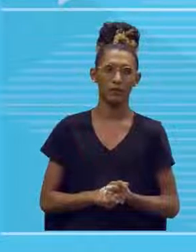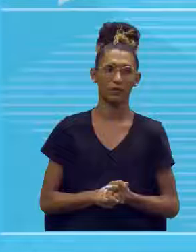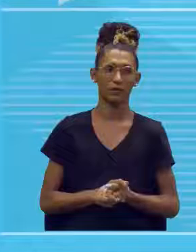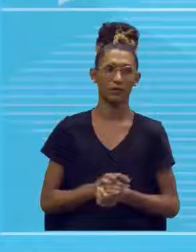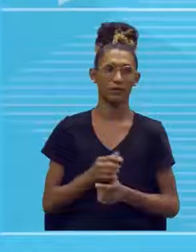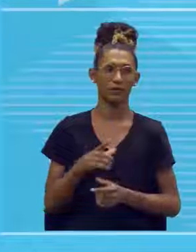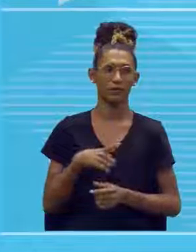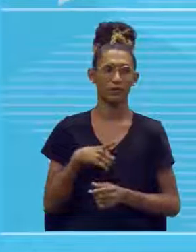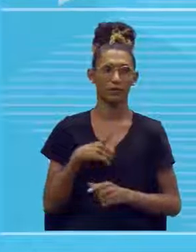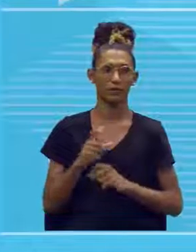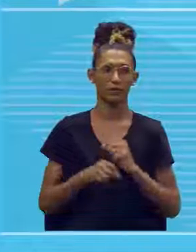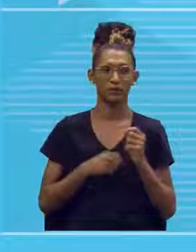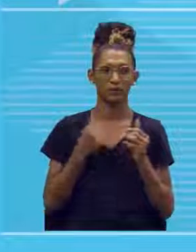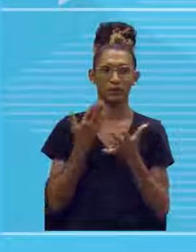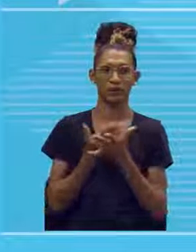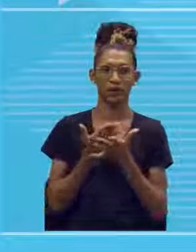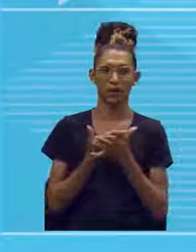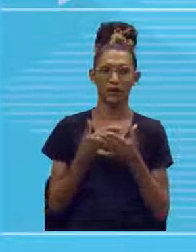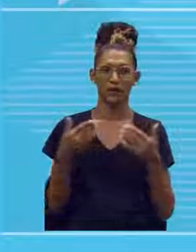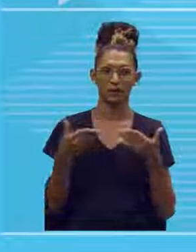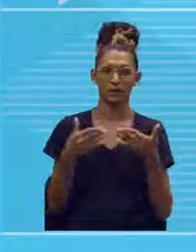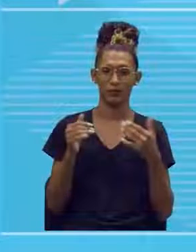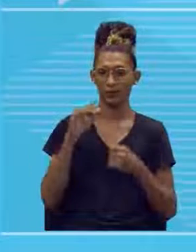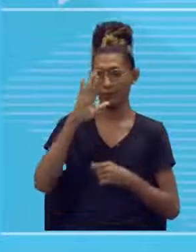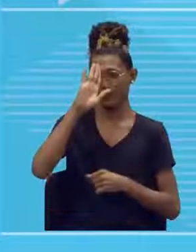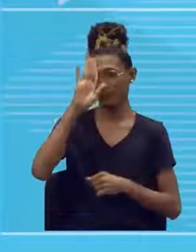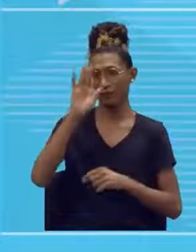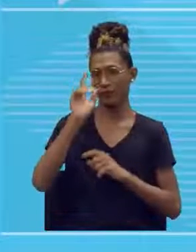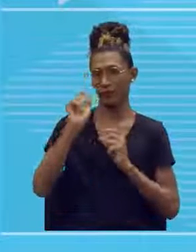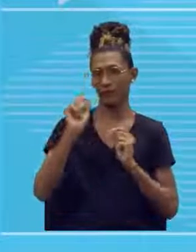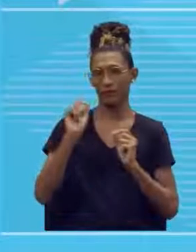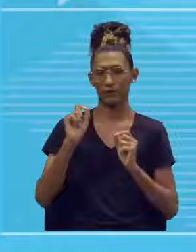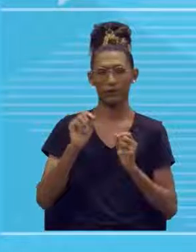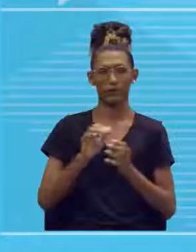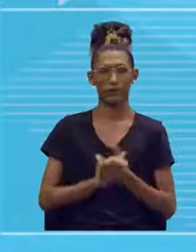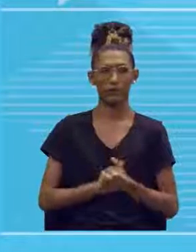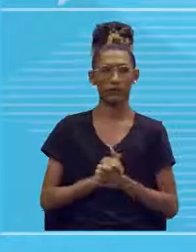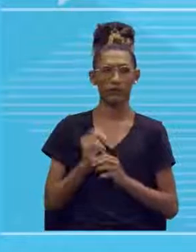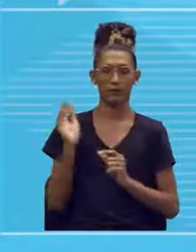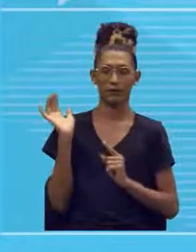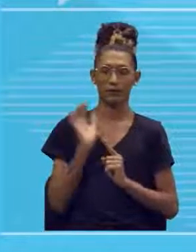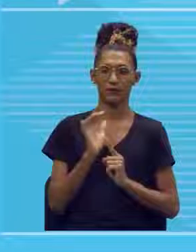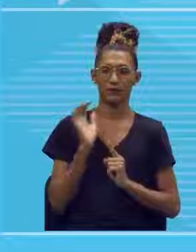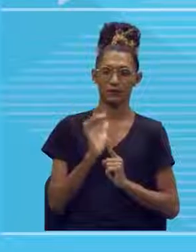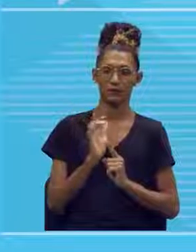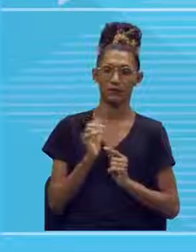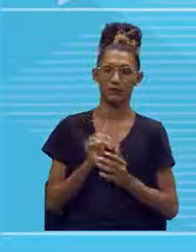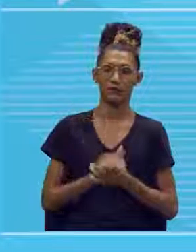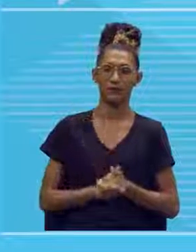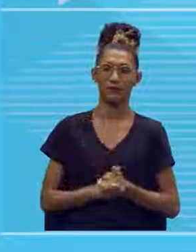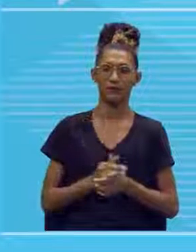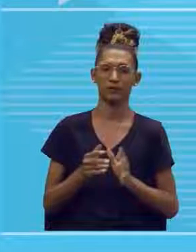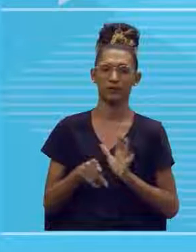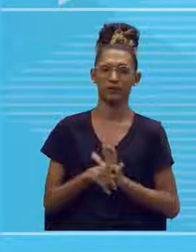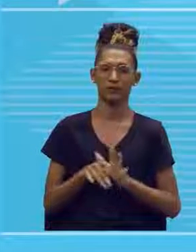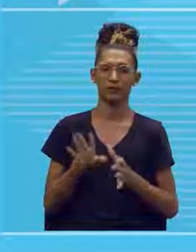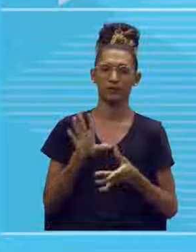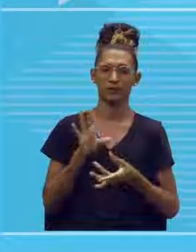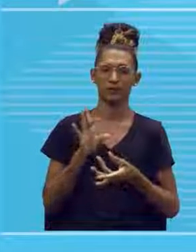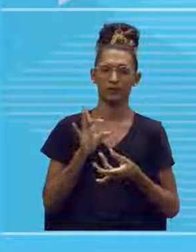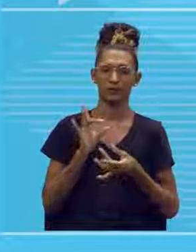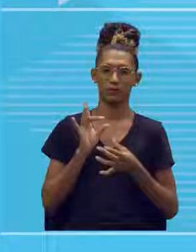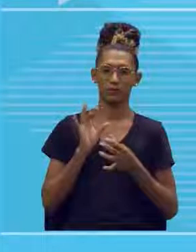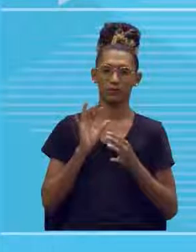que a cereja do bolo na nossa aula de hoje que é a questão da influência né da astronomia nas